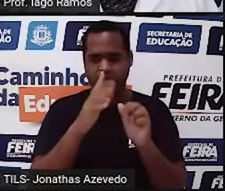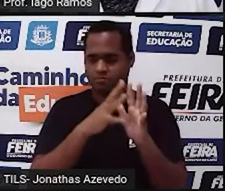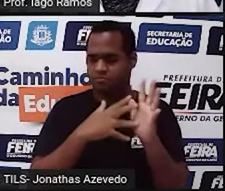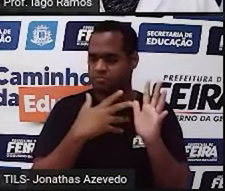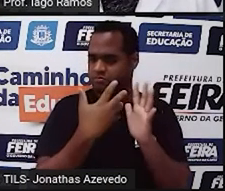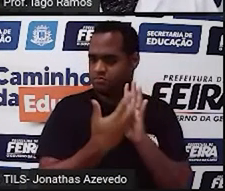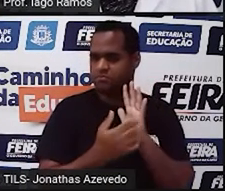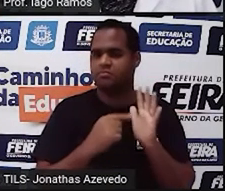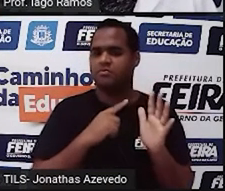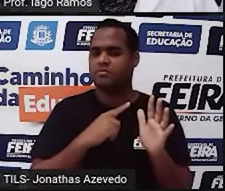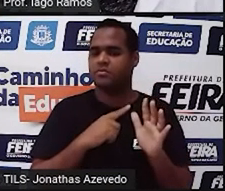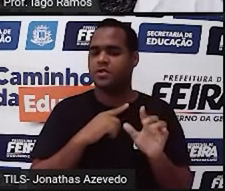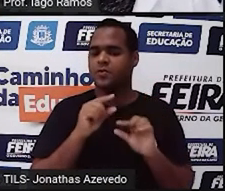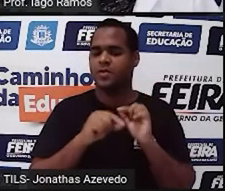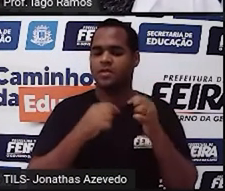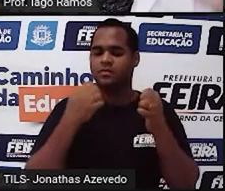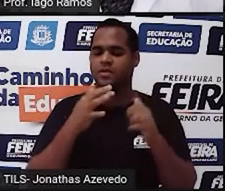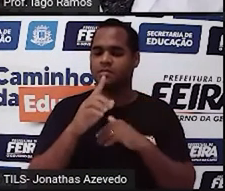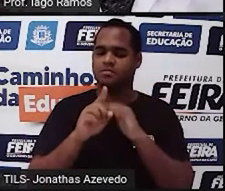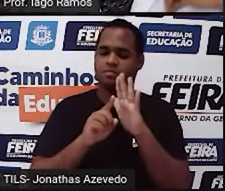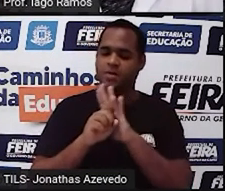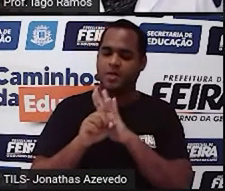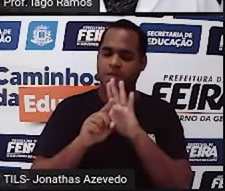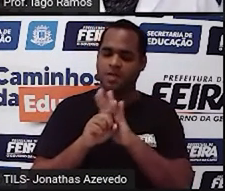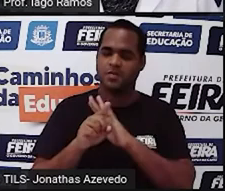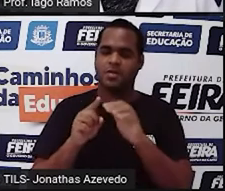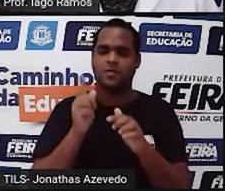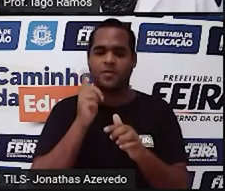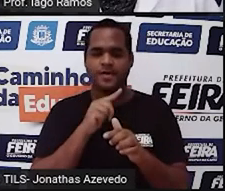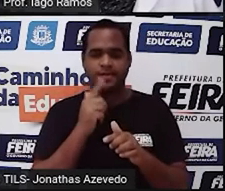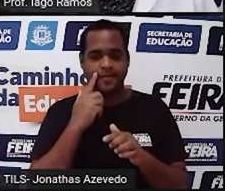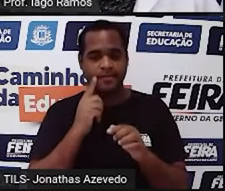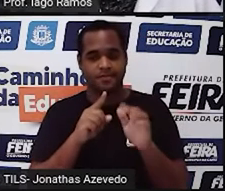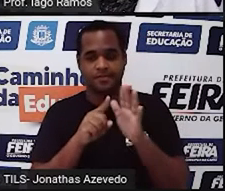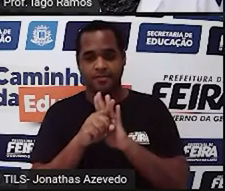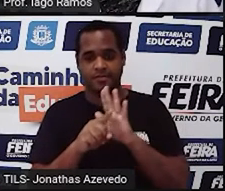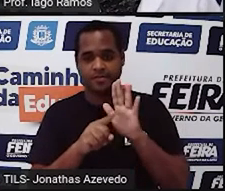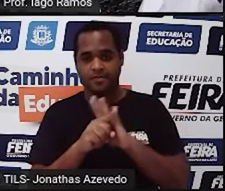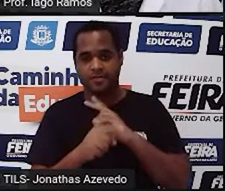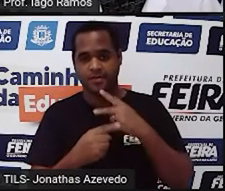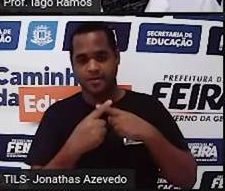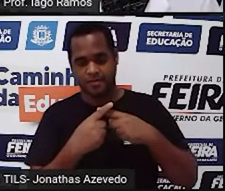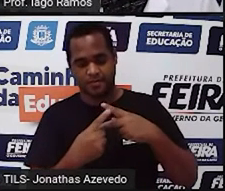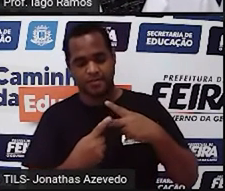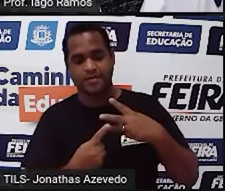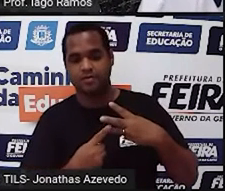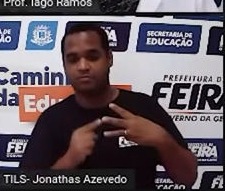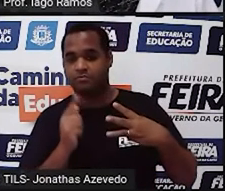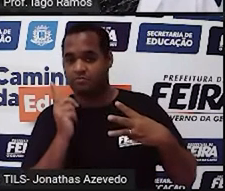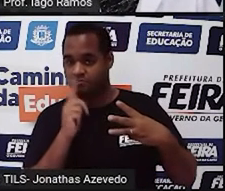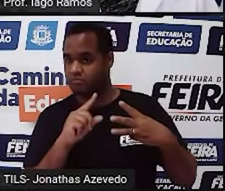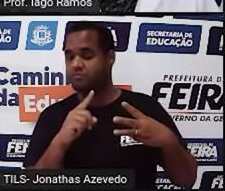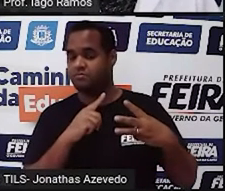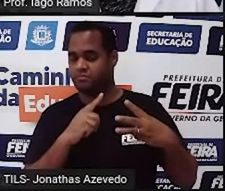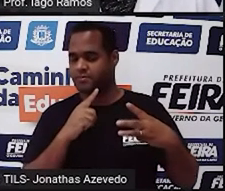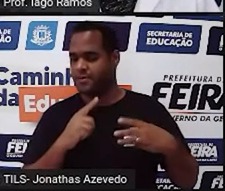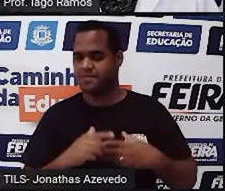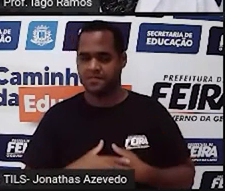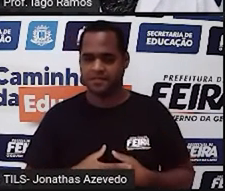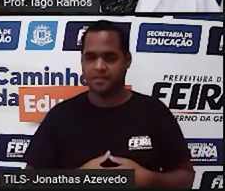tabela a gente pode fazer algumas perguntas e eu trago ali três perguntinhas que tem a ver com essa tabela por exemplo